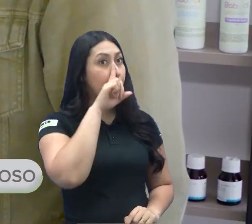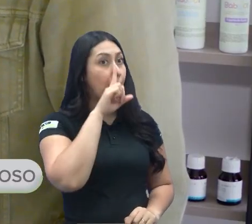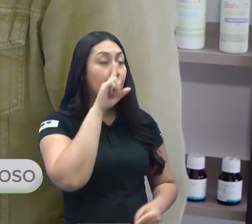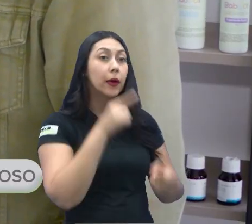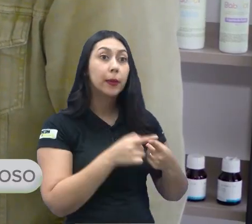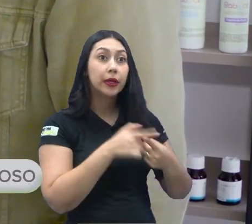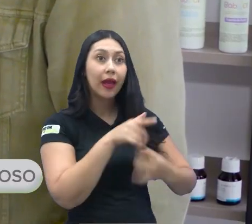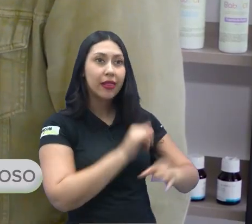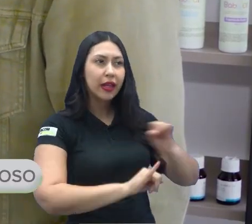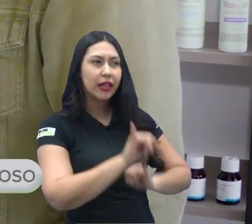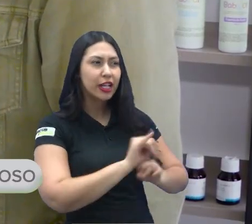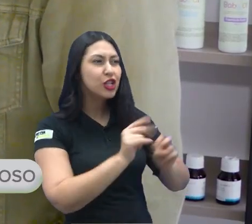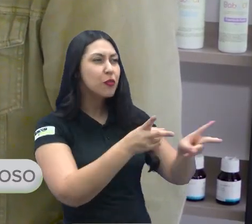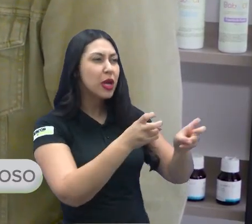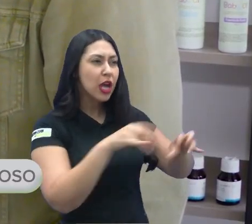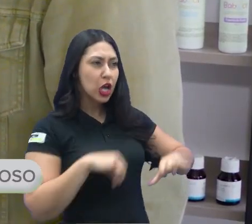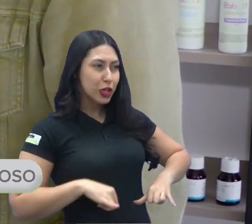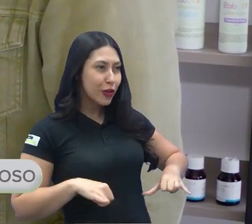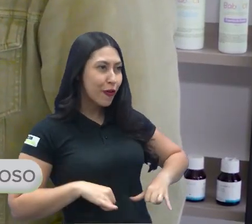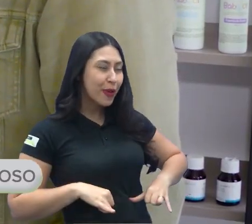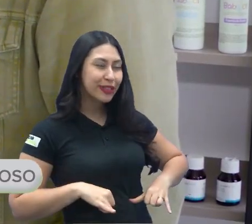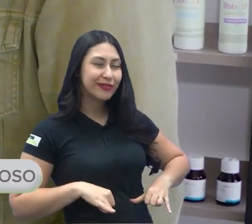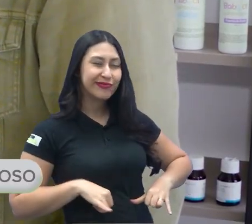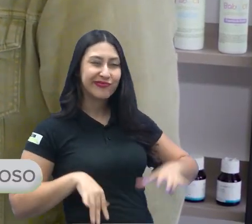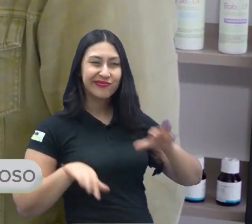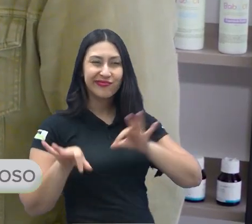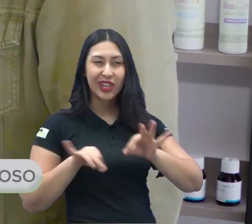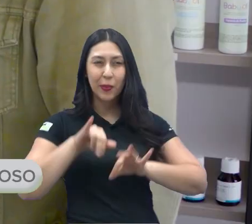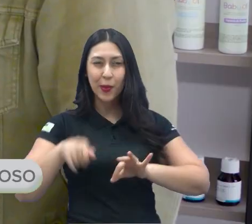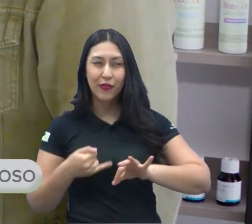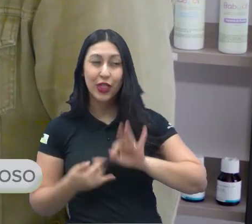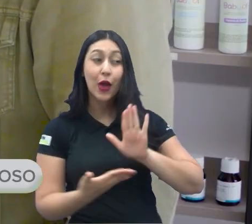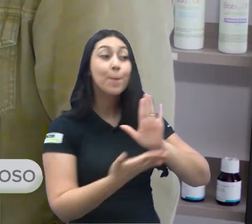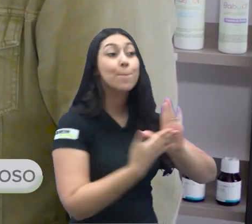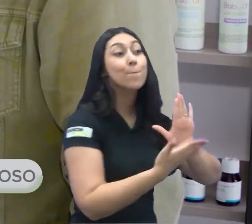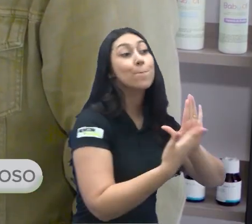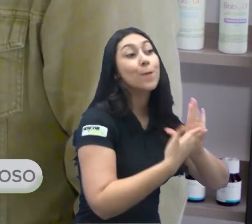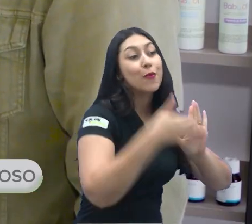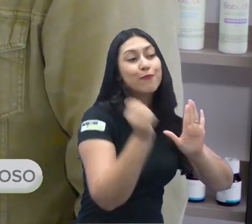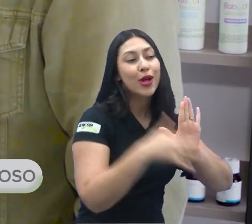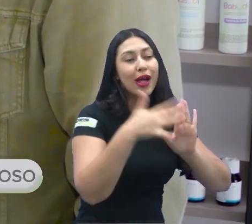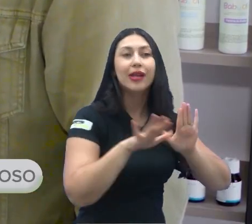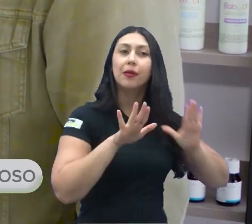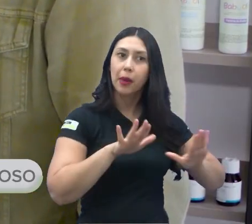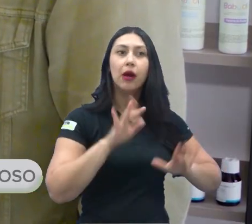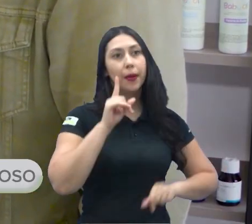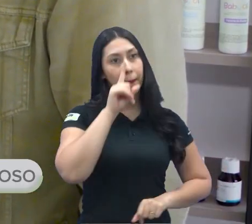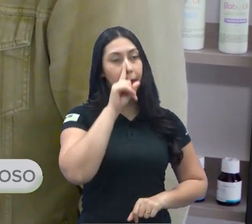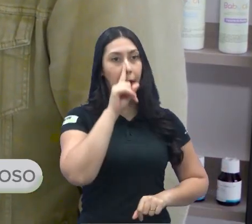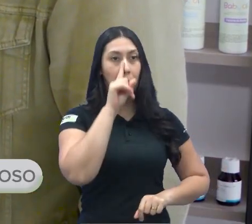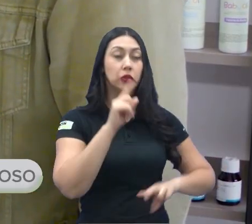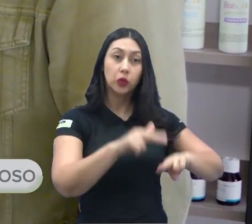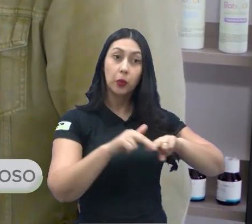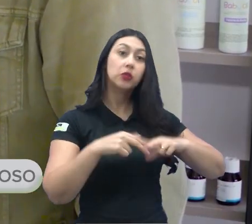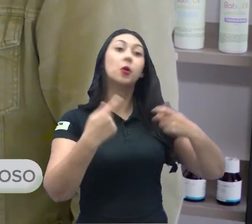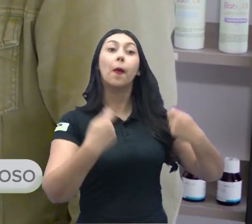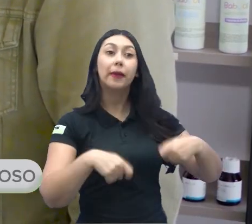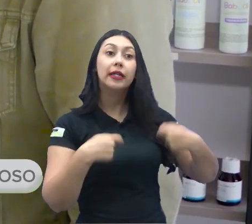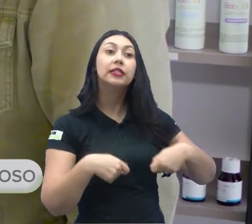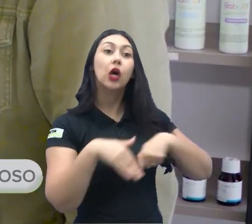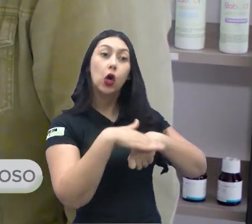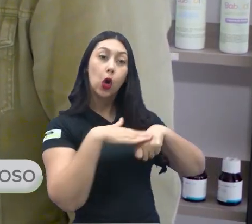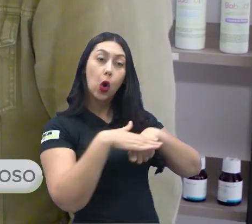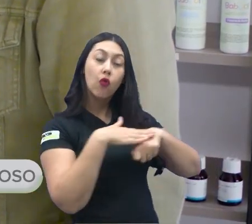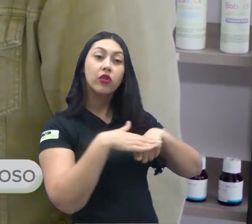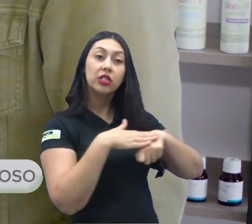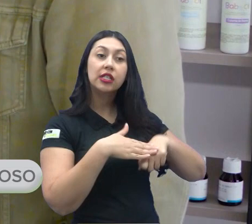sua dor e ela entrega ali milagres que não existem e podem trazer risco à saúde. Por isso, mais uma vez, é importante você sempre ter essa troca com um profissional da saúde de